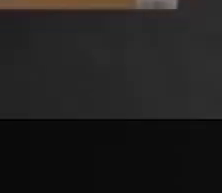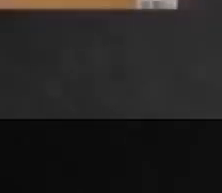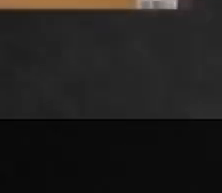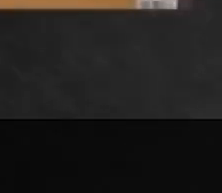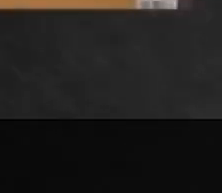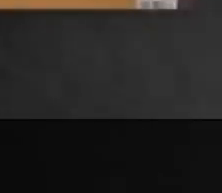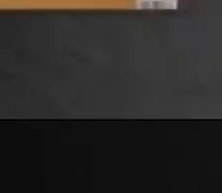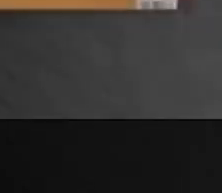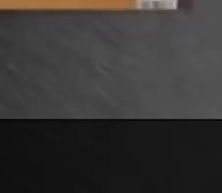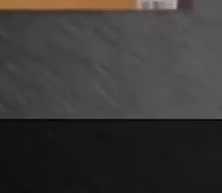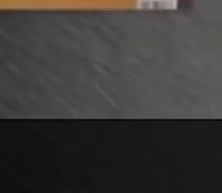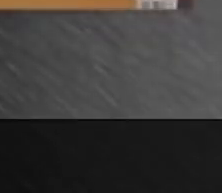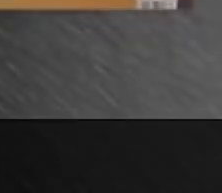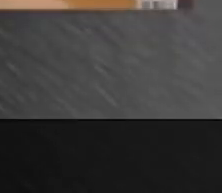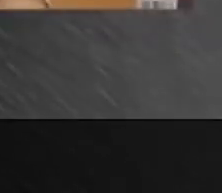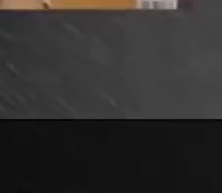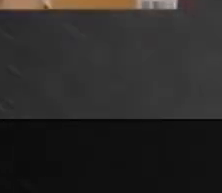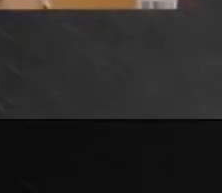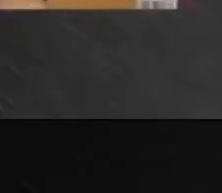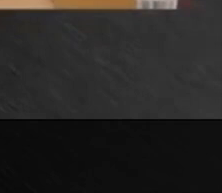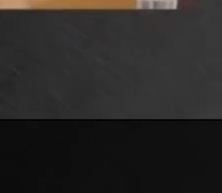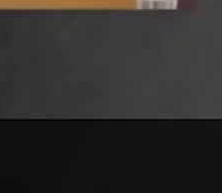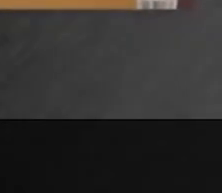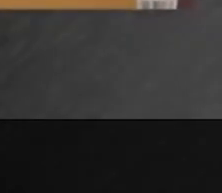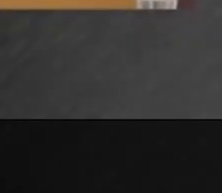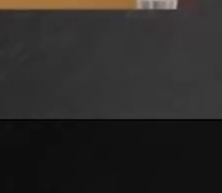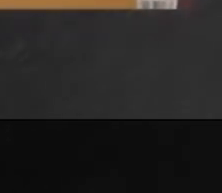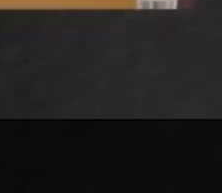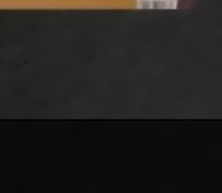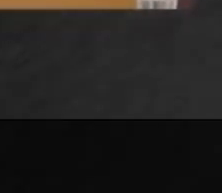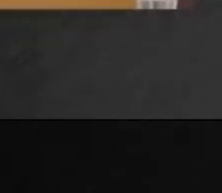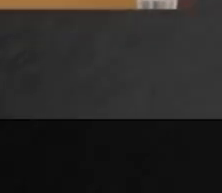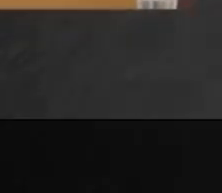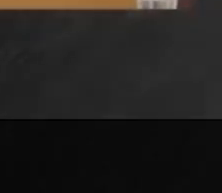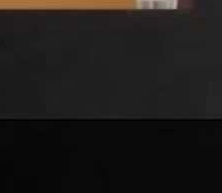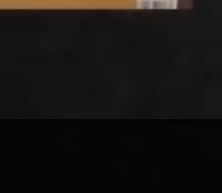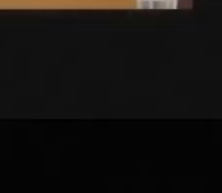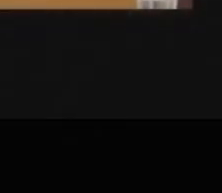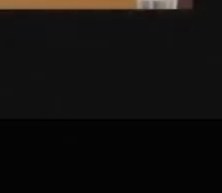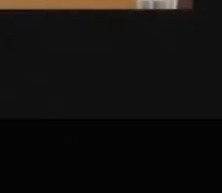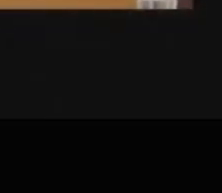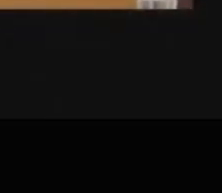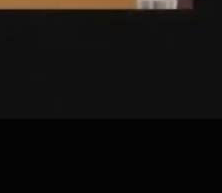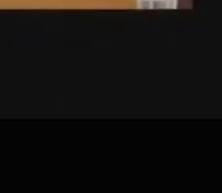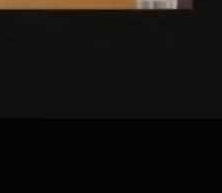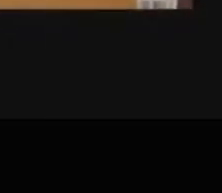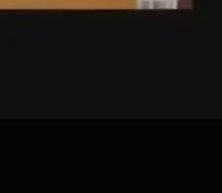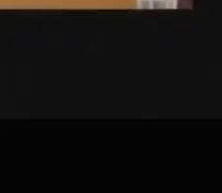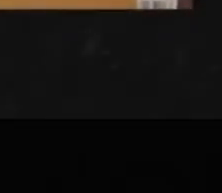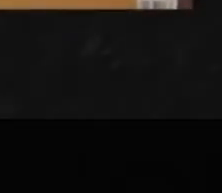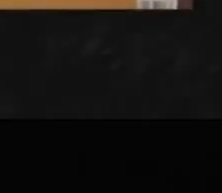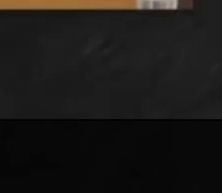Um modo de fazer de algo que era absolutamente novo, inusitado. Tratar de pessoas